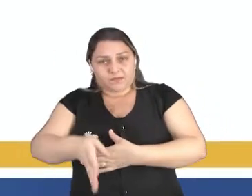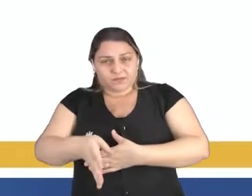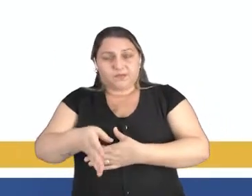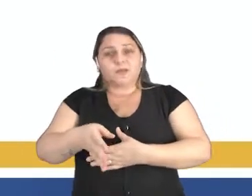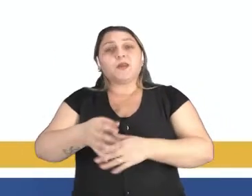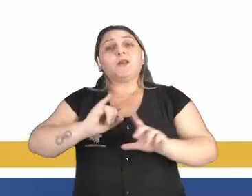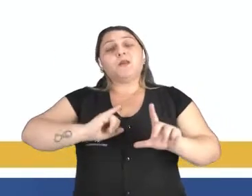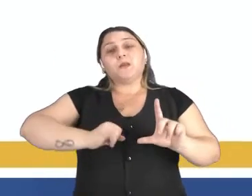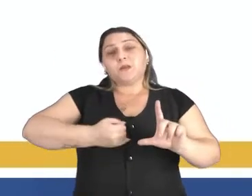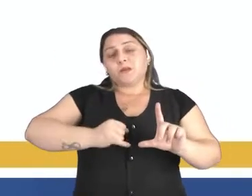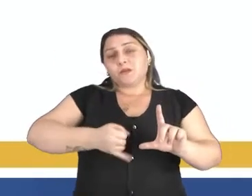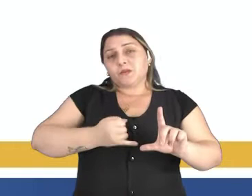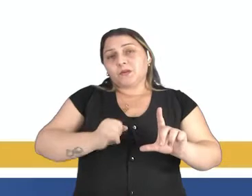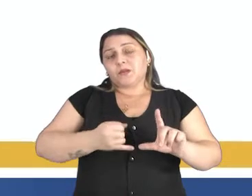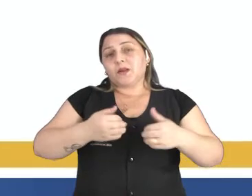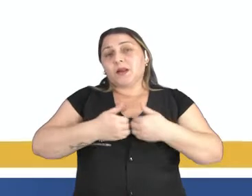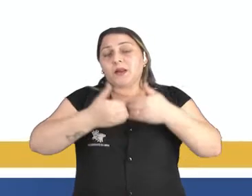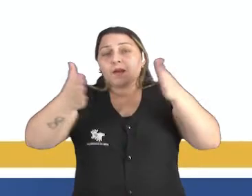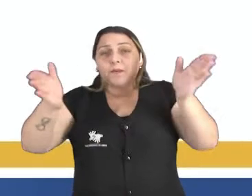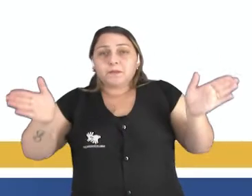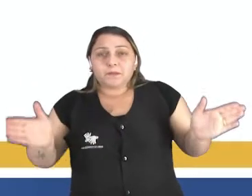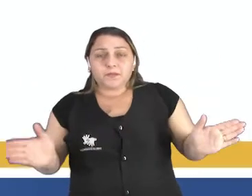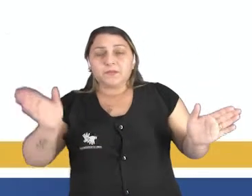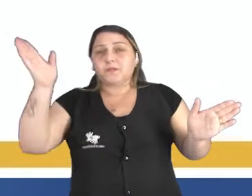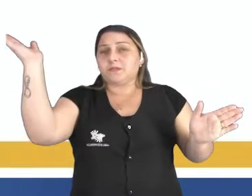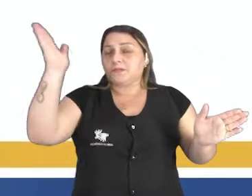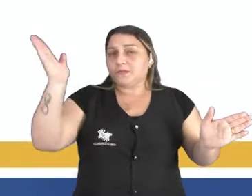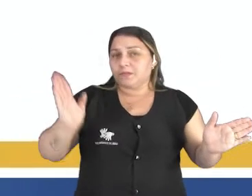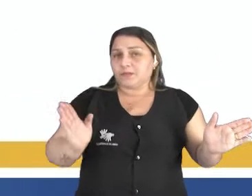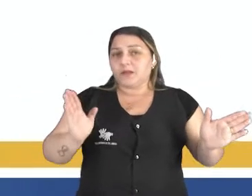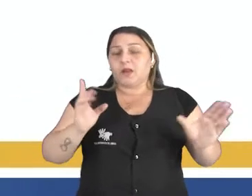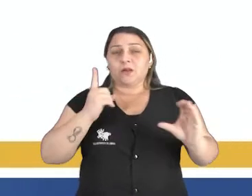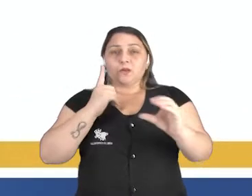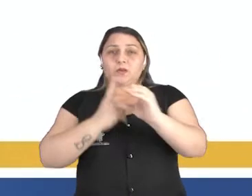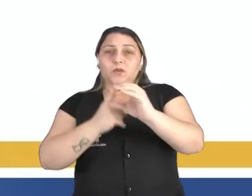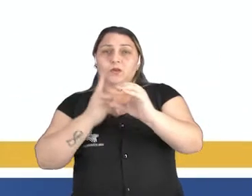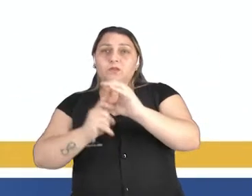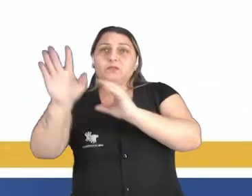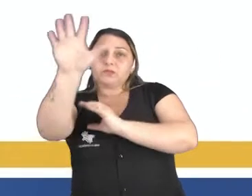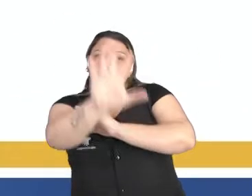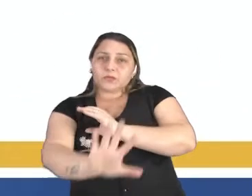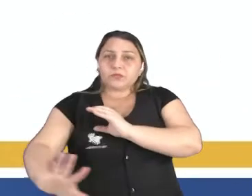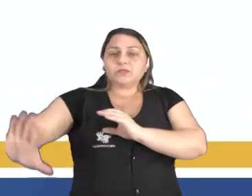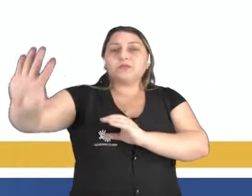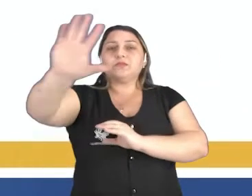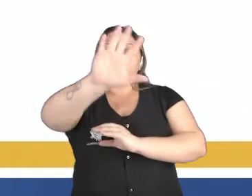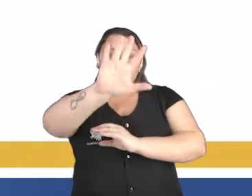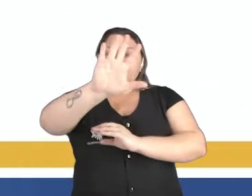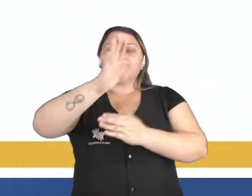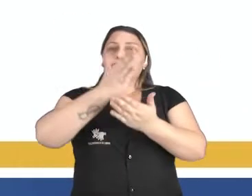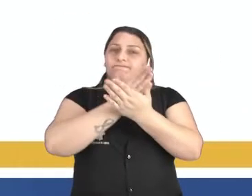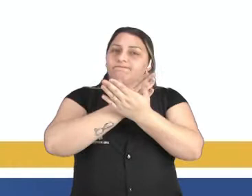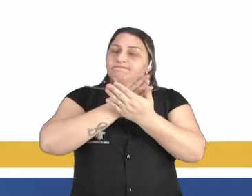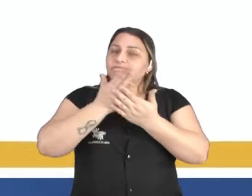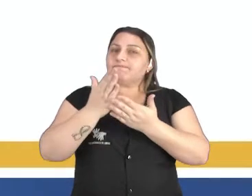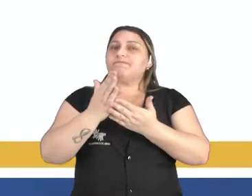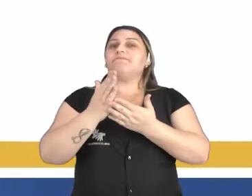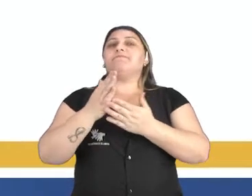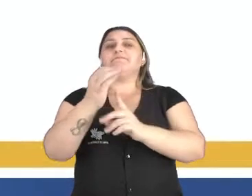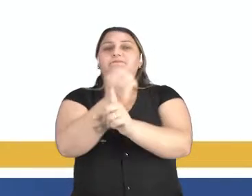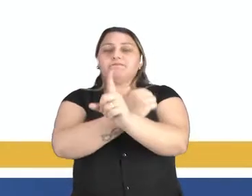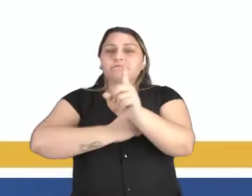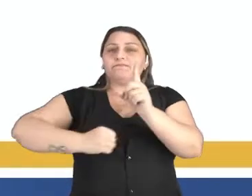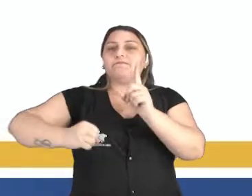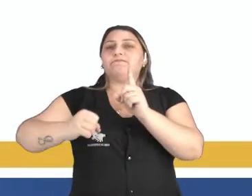o Jânio Quadros de abrir as portas do Brasil ao comunismo internacional, né? Então, ele vai aí começar a movimentar a